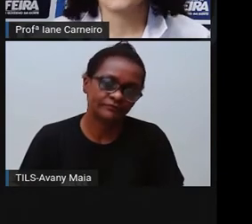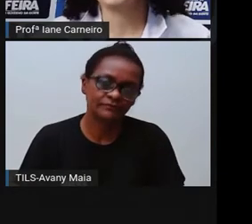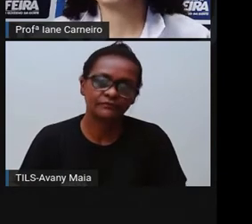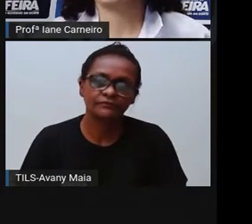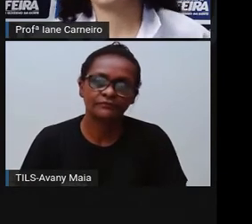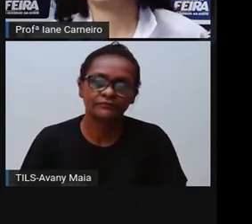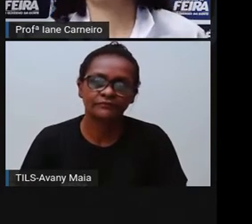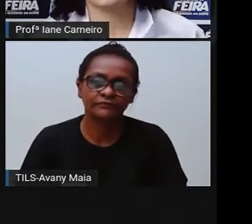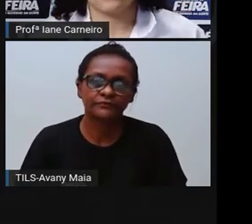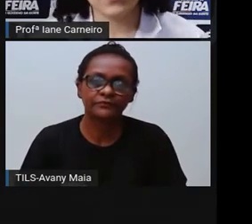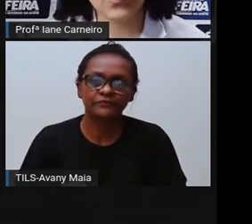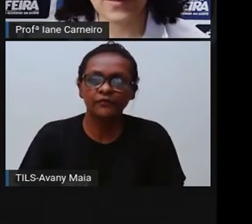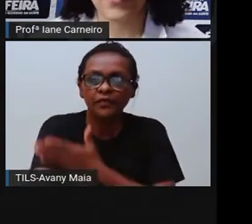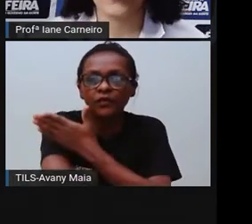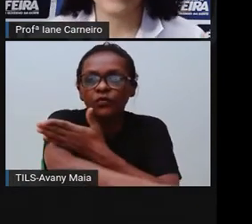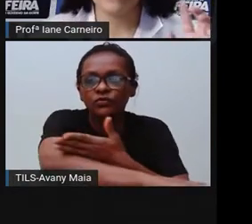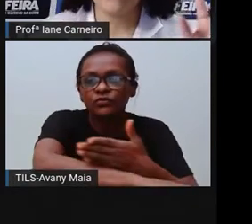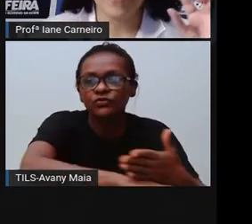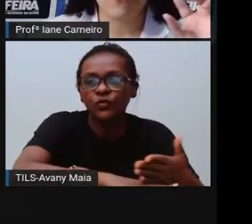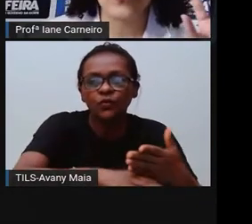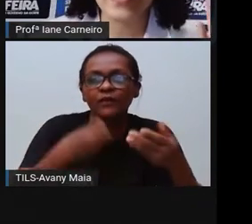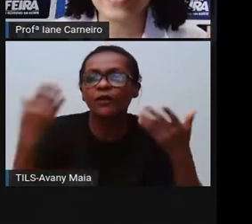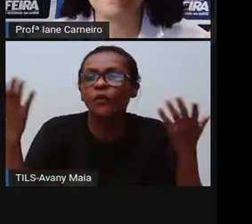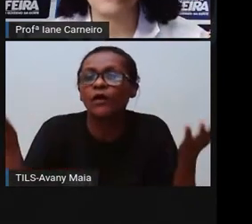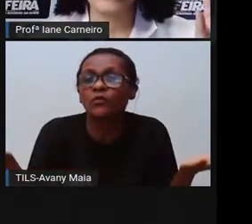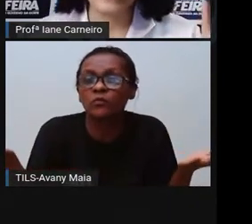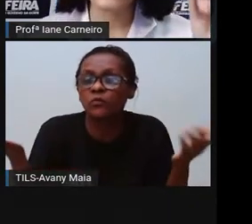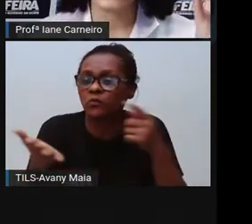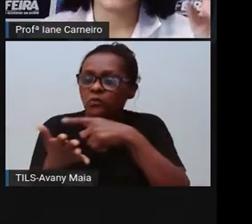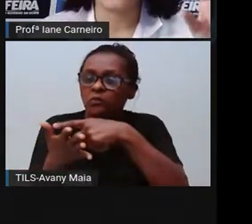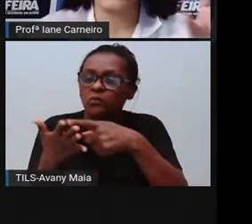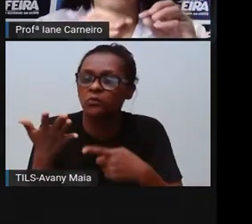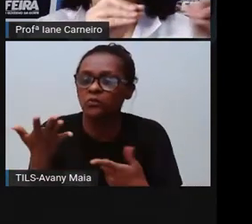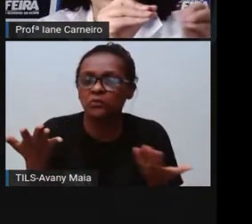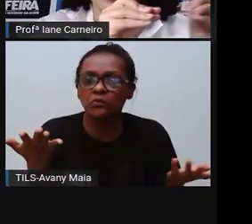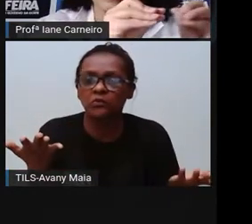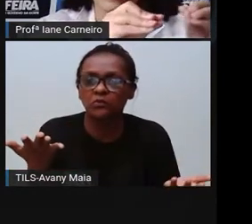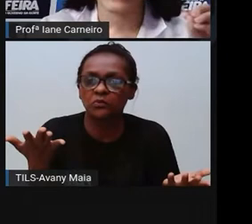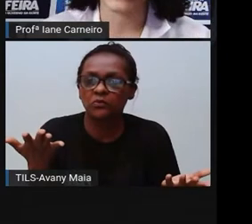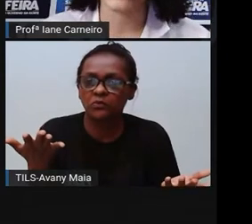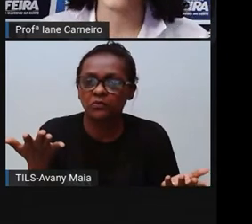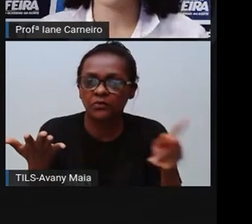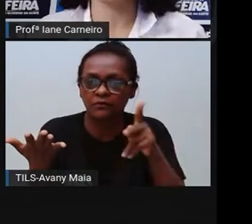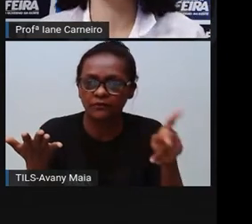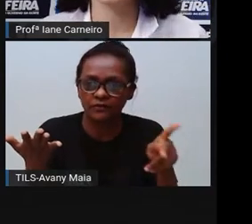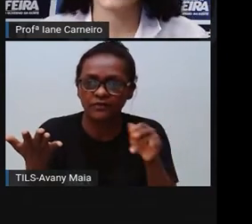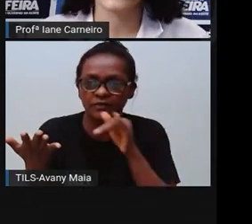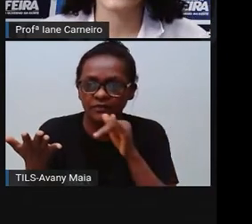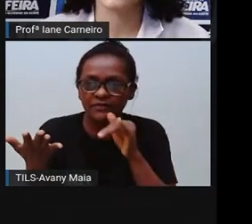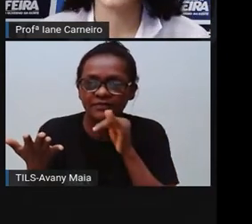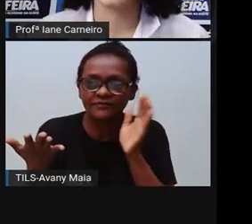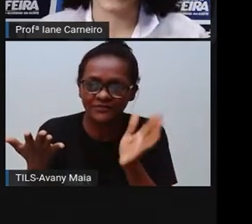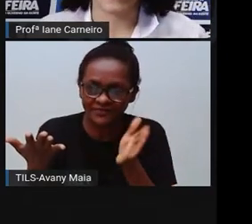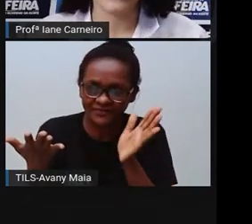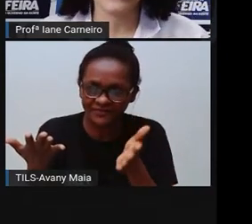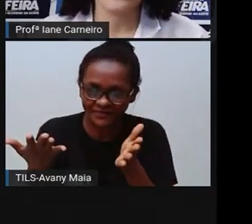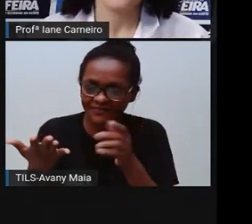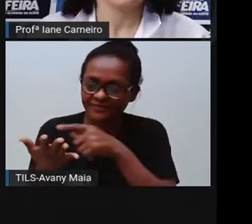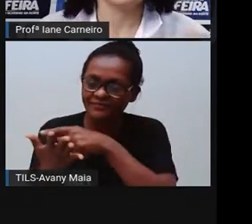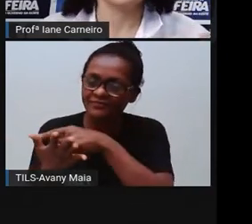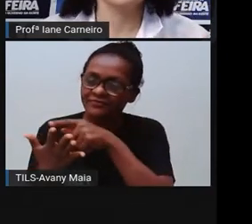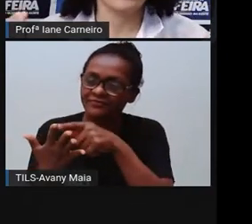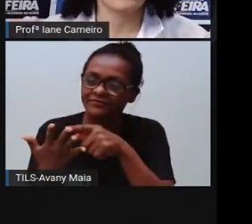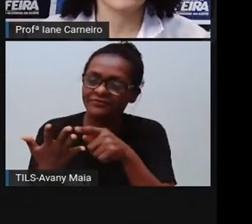Então, ó, quais são esses hábitos? A Pro já deu alguns spoilers aí, algumas dicas de quais são esses